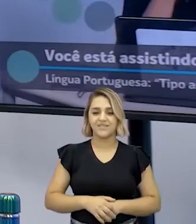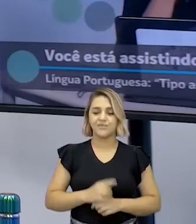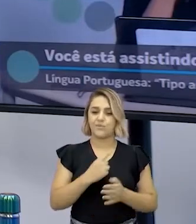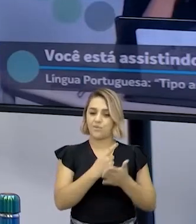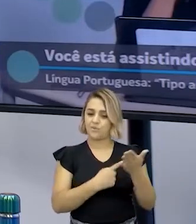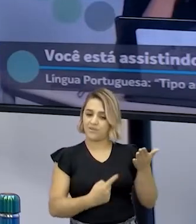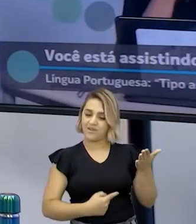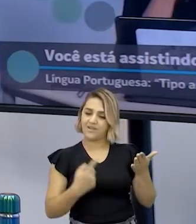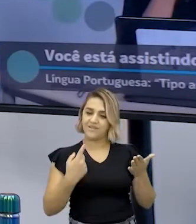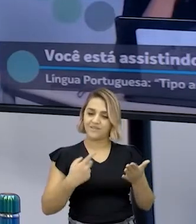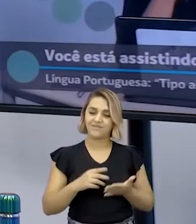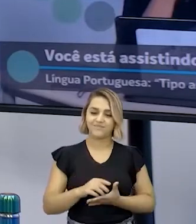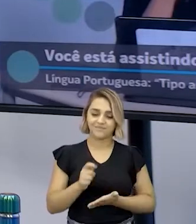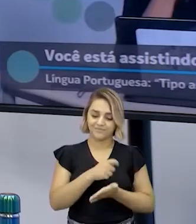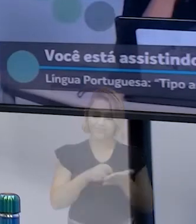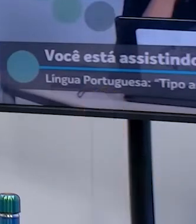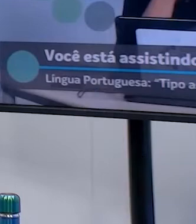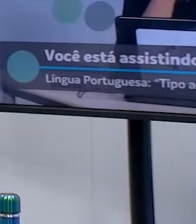então?